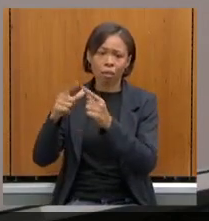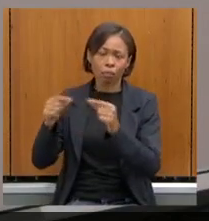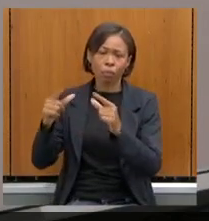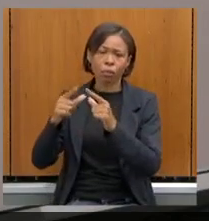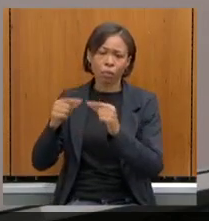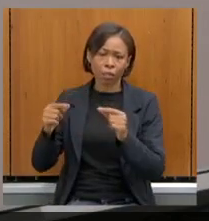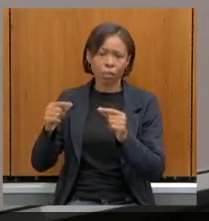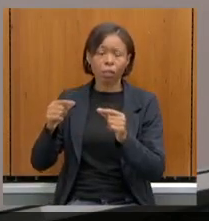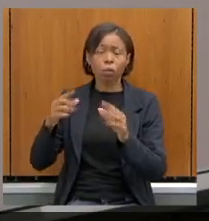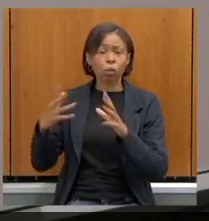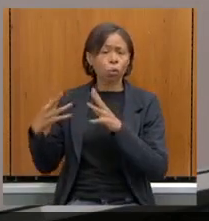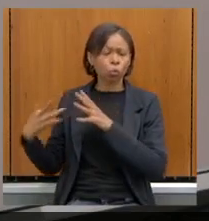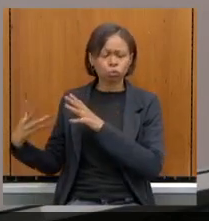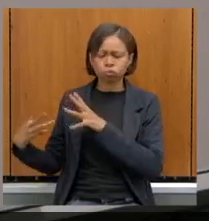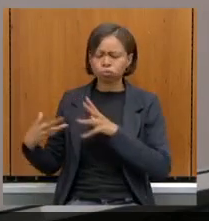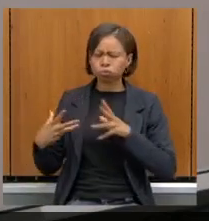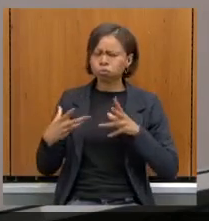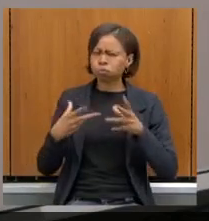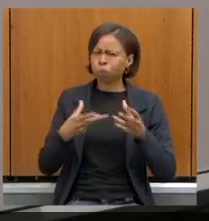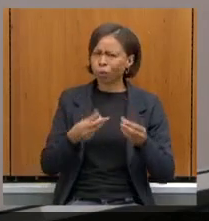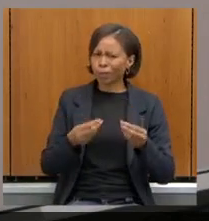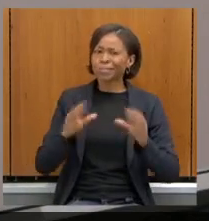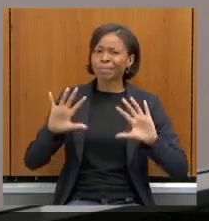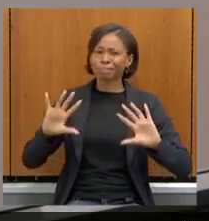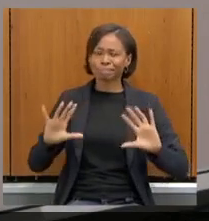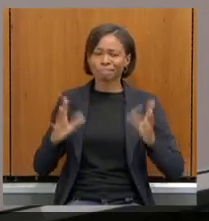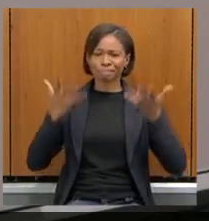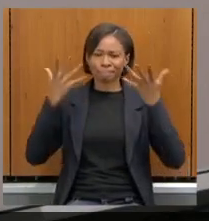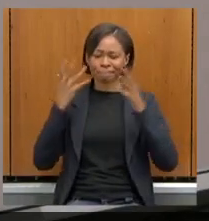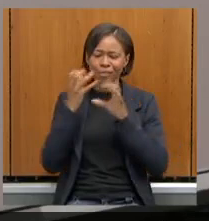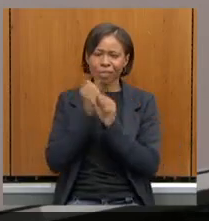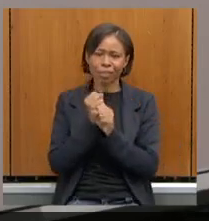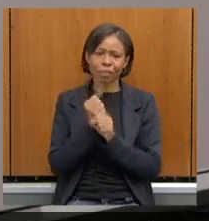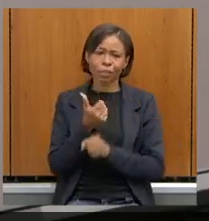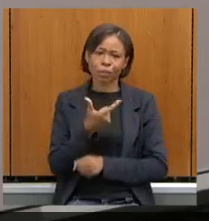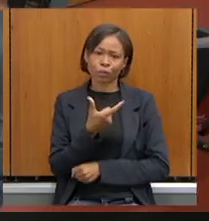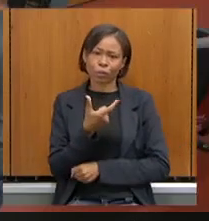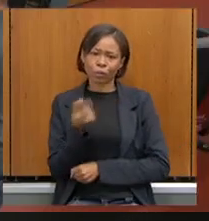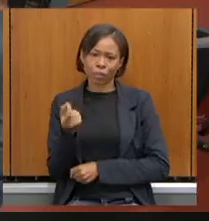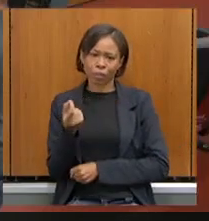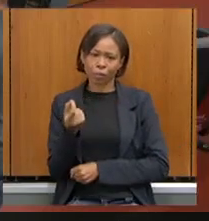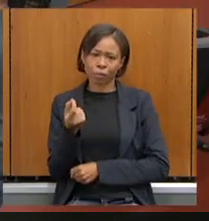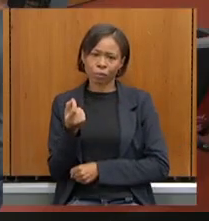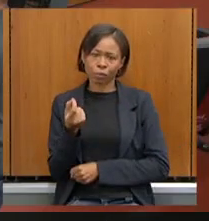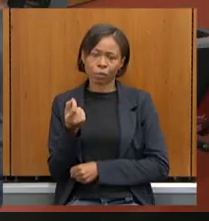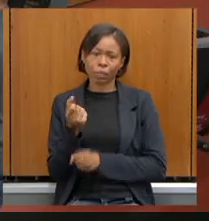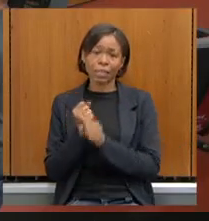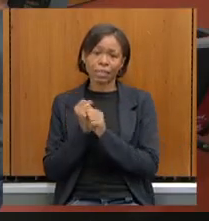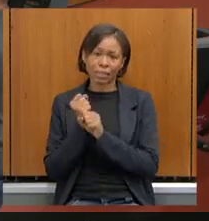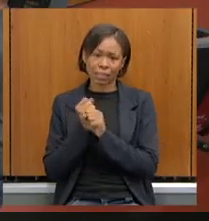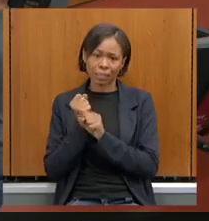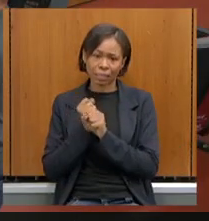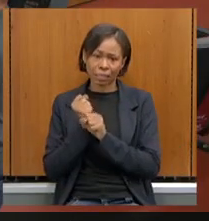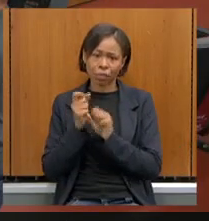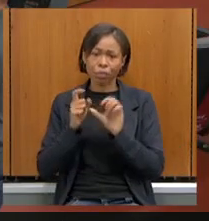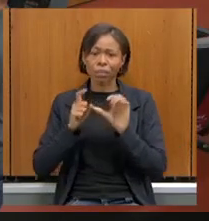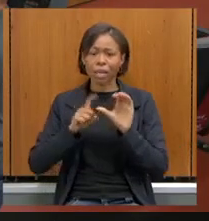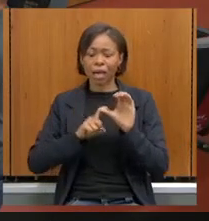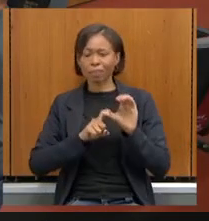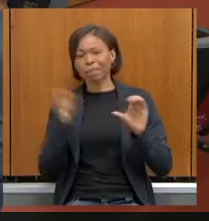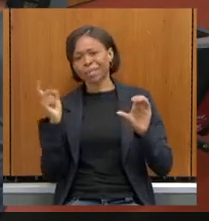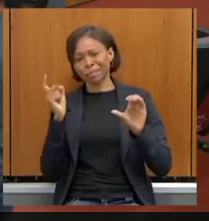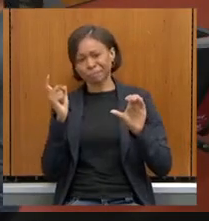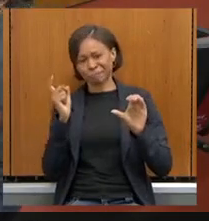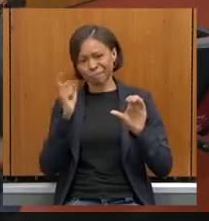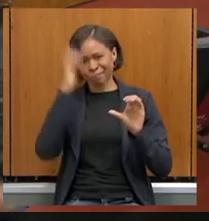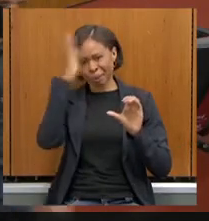vem festejar os 200 anos da proclamação, desculpa, da independência do Brasil e